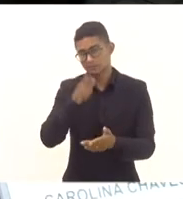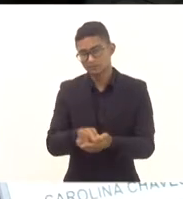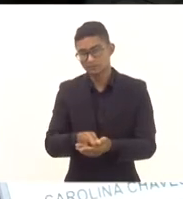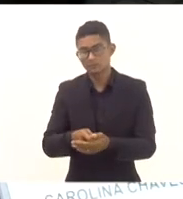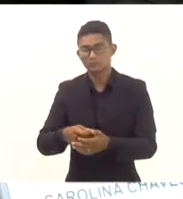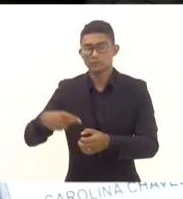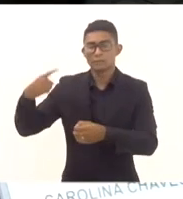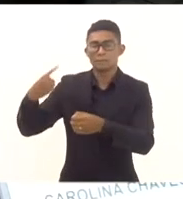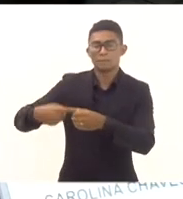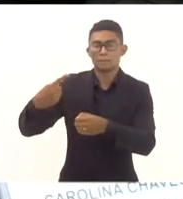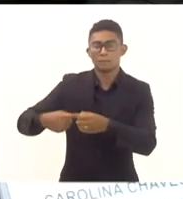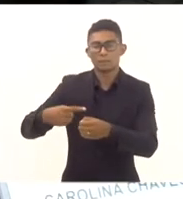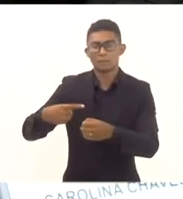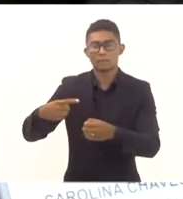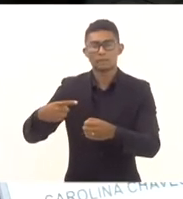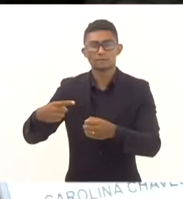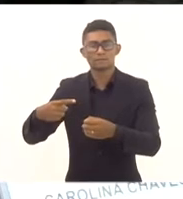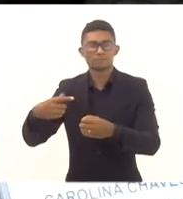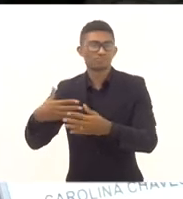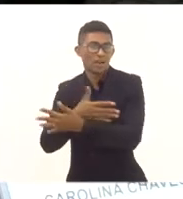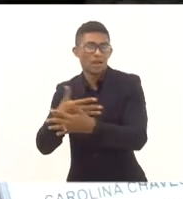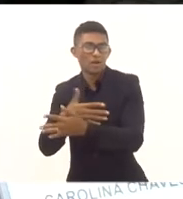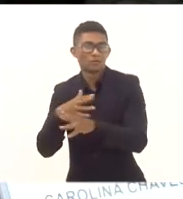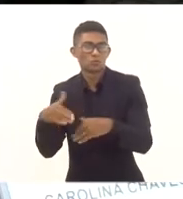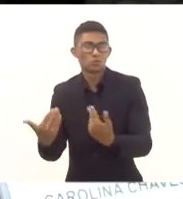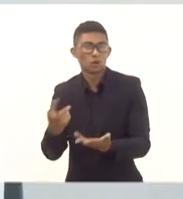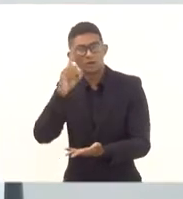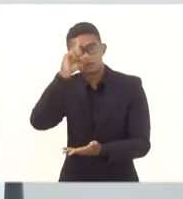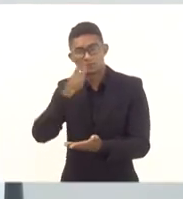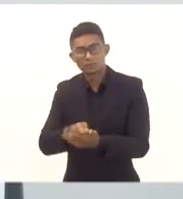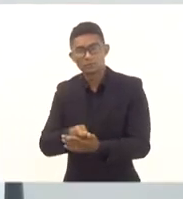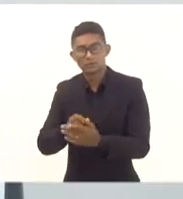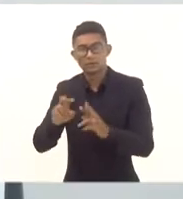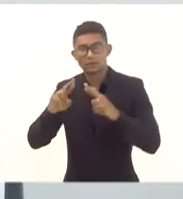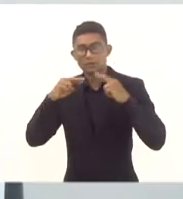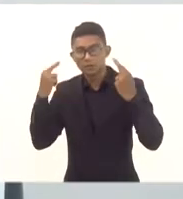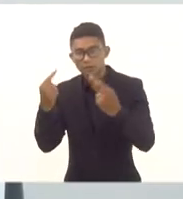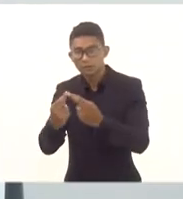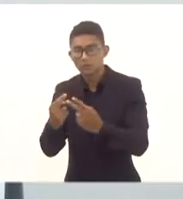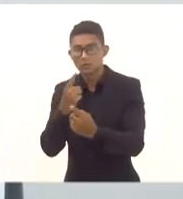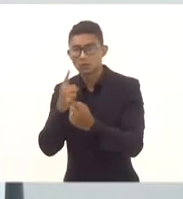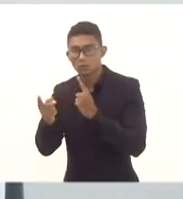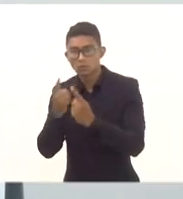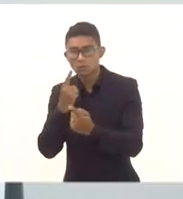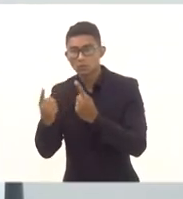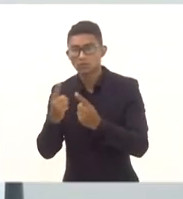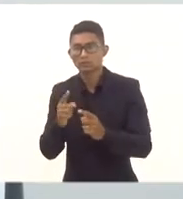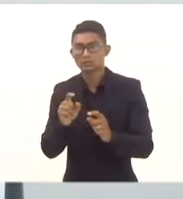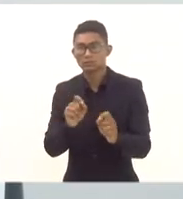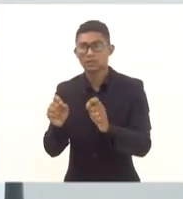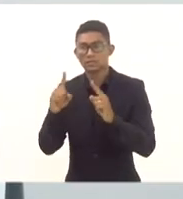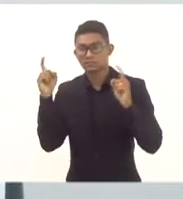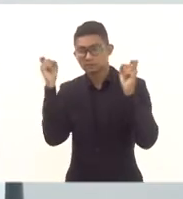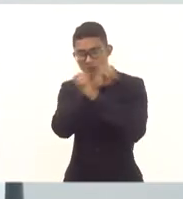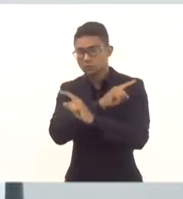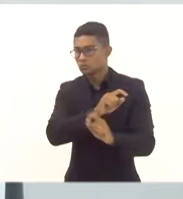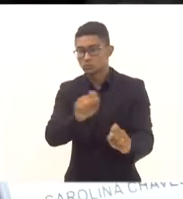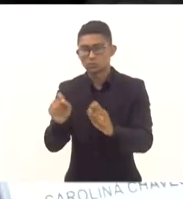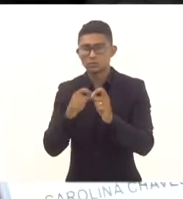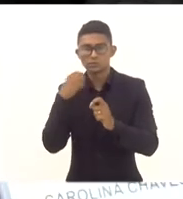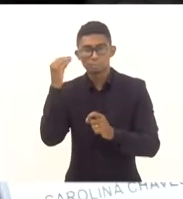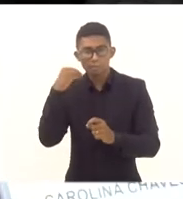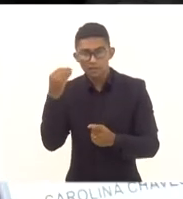que eles preferem ir e conversam sobre as dificuldades compartilham as experiências e